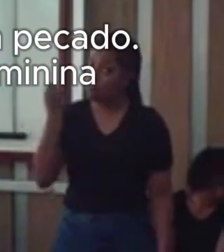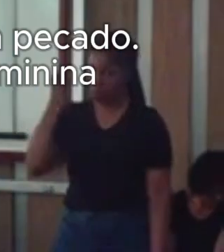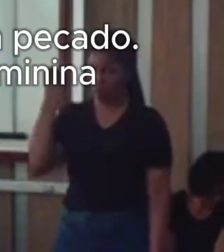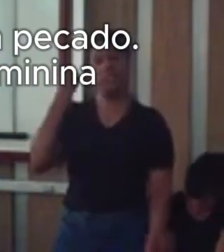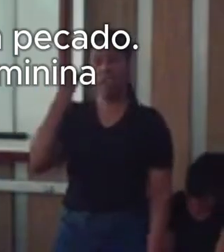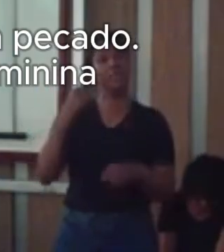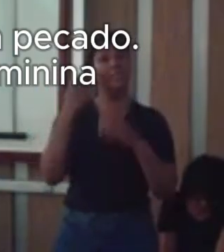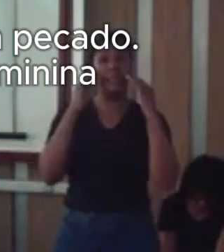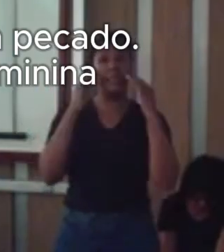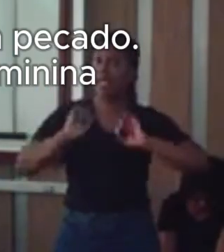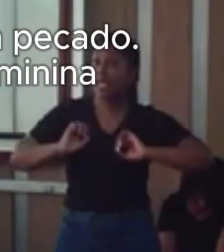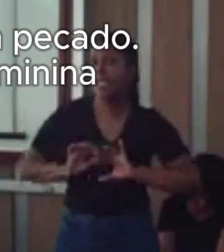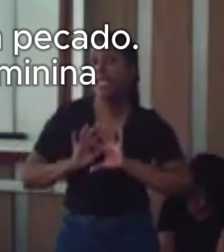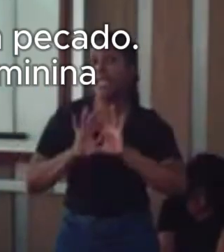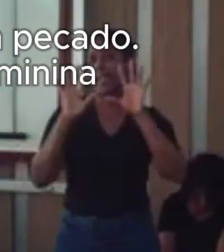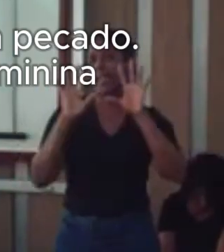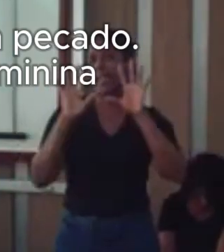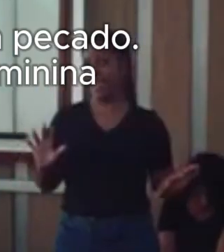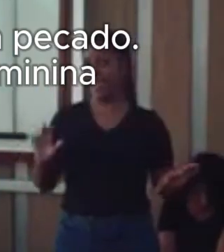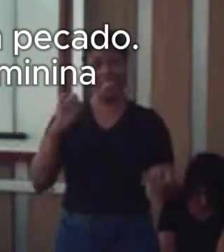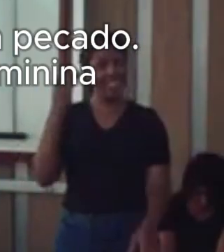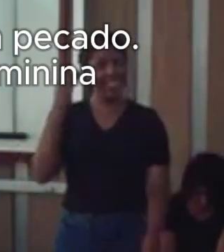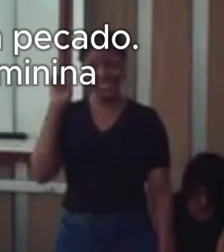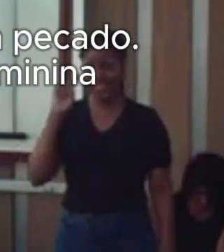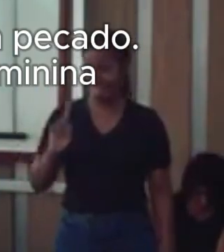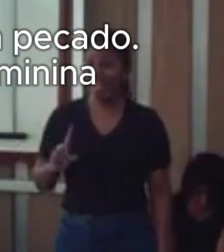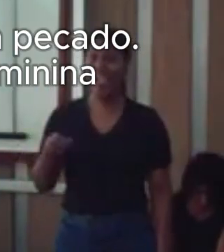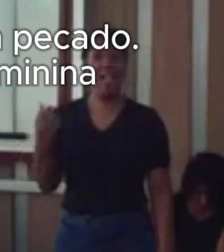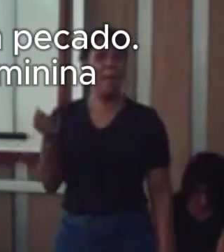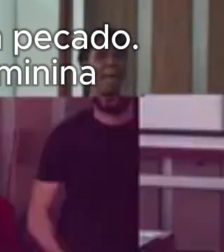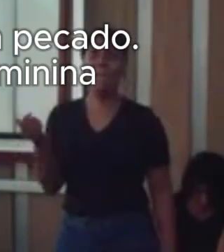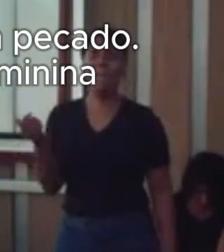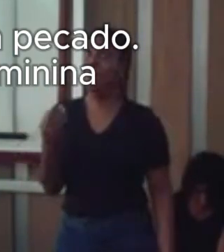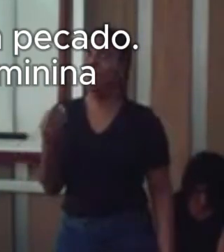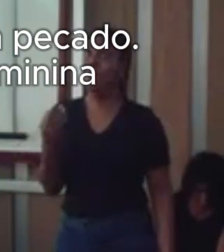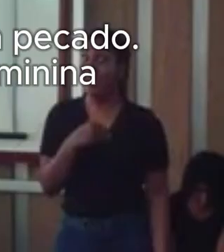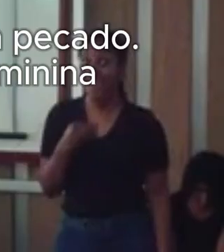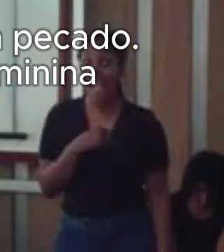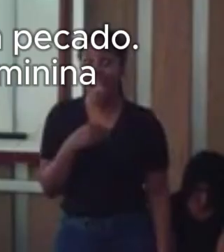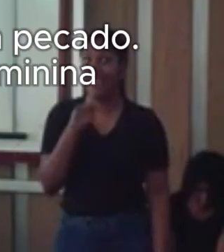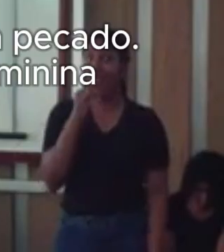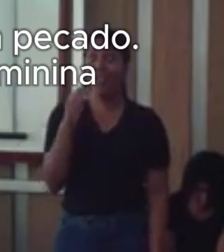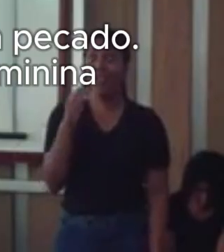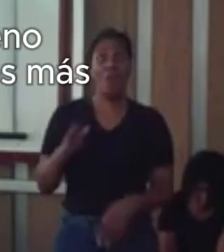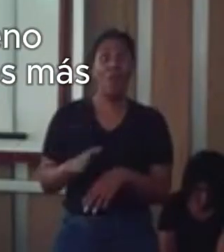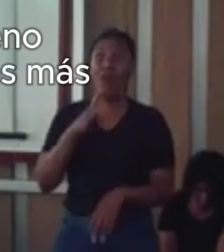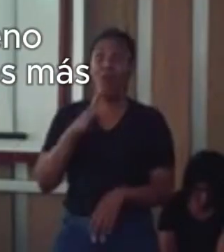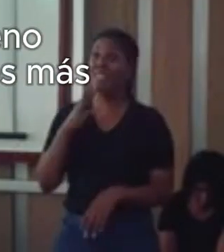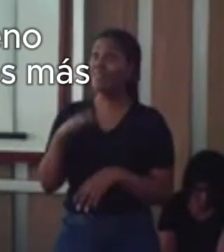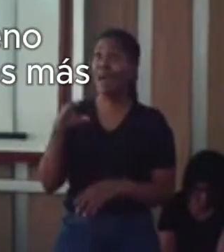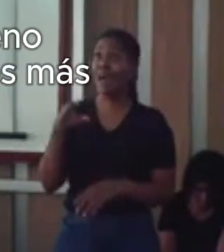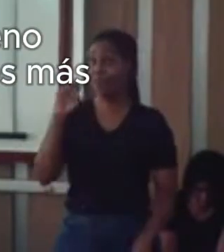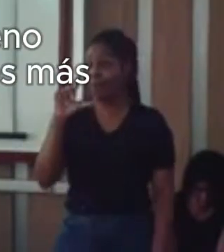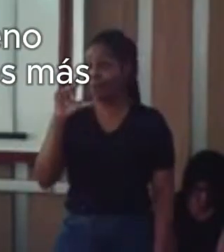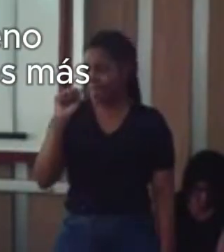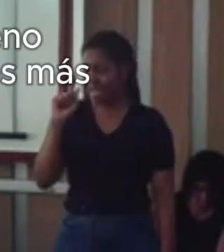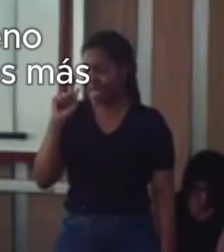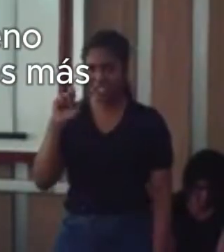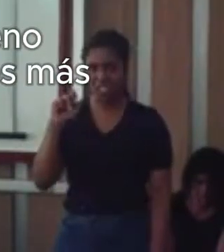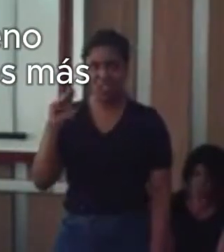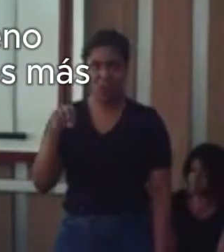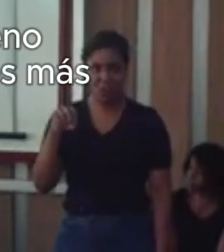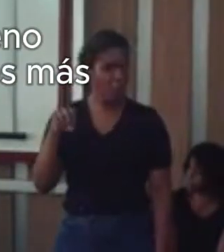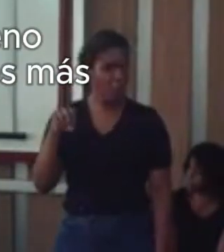se sabe, é um pecado que a gente saiba mais de colágeno do que de laminina. Porque o colágeno, embora ele seja muito útil para a